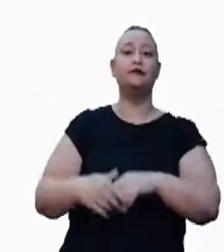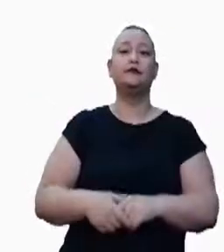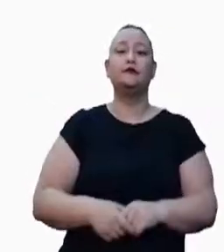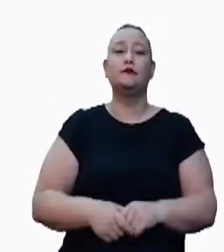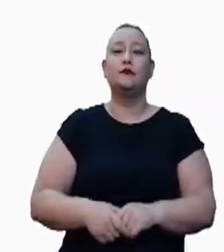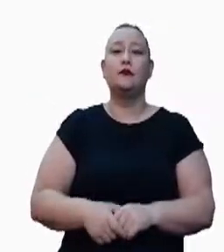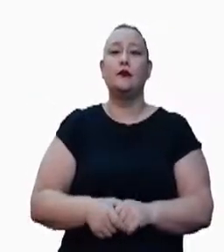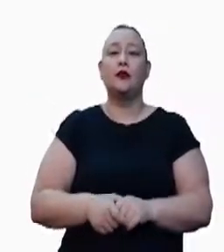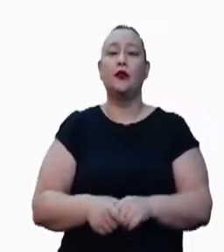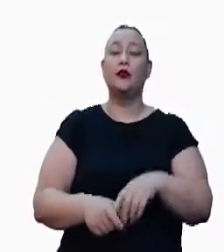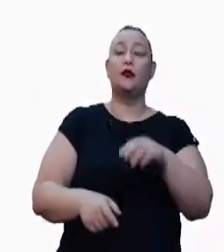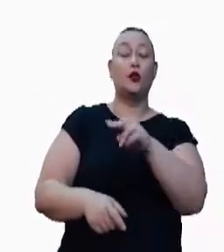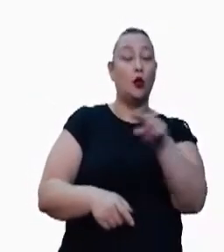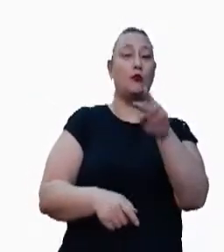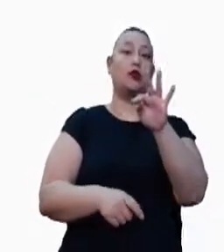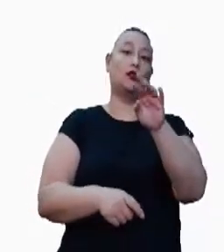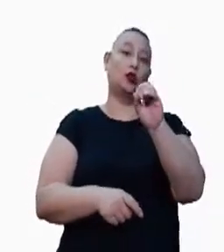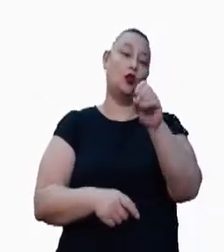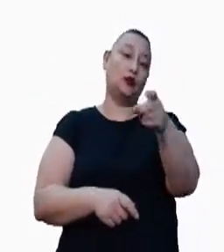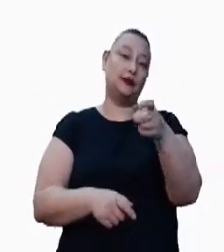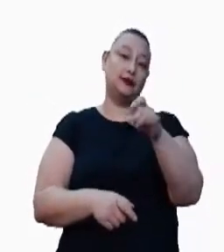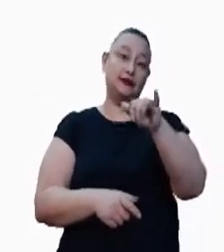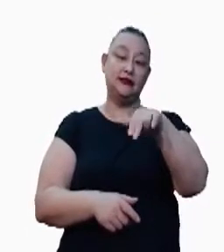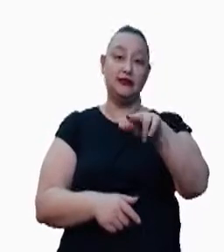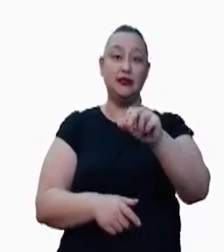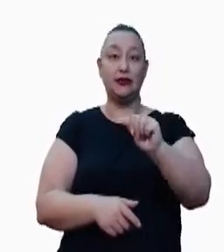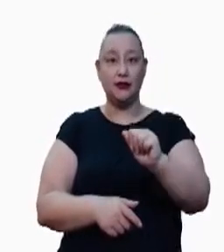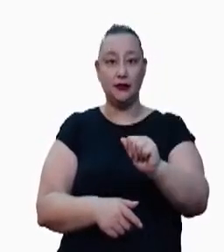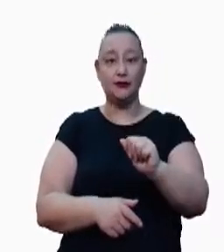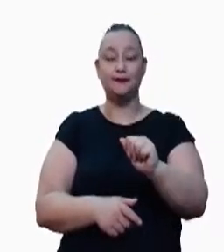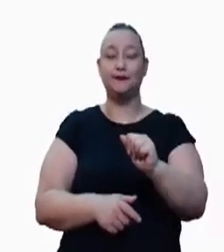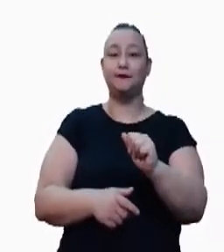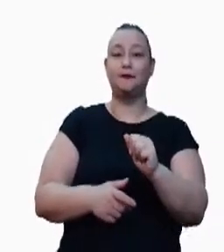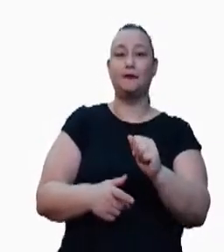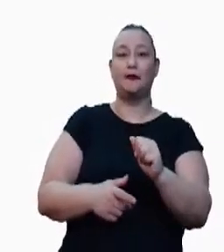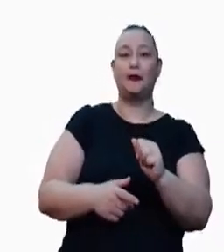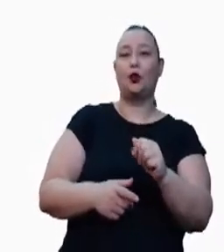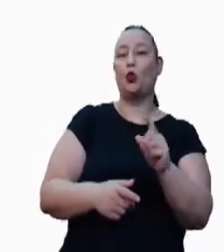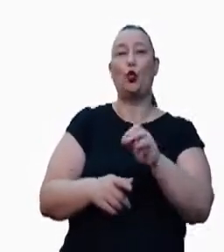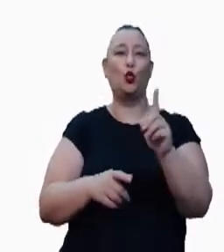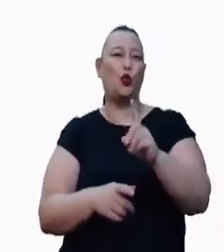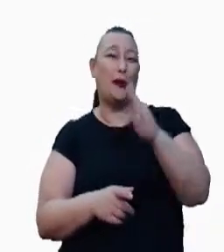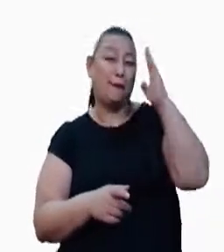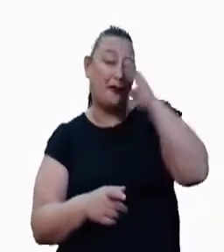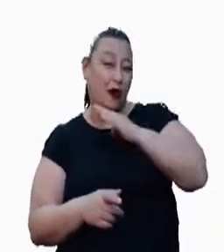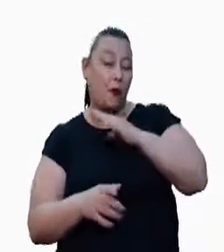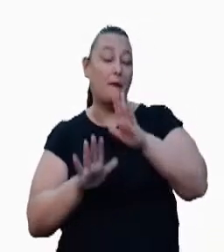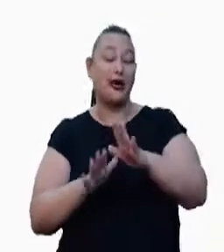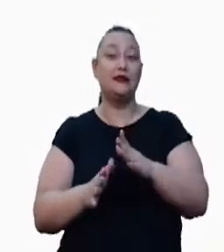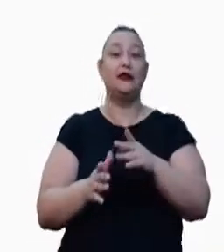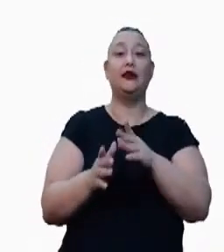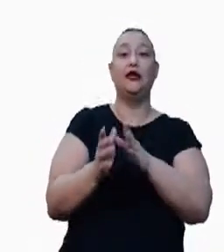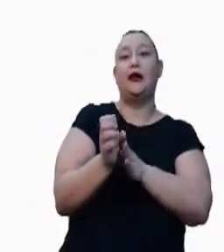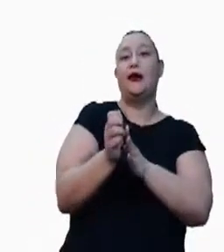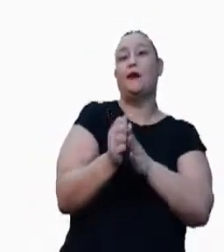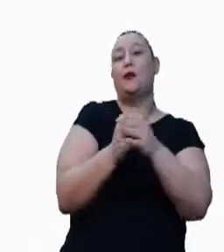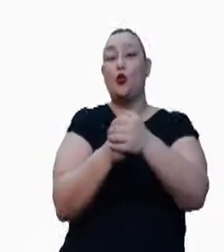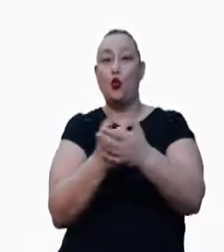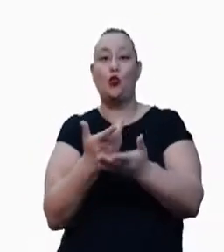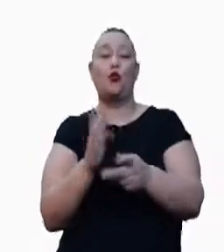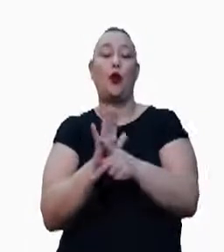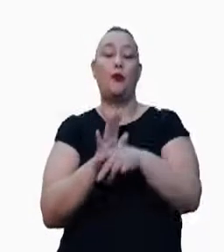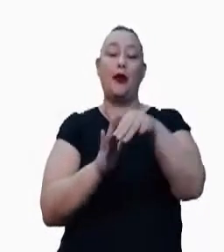chama toxina, né? Que é ele não é um vilão, ele é um anti-vilão da Marvel, e até